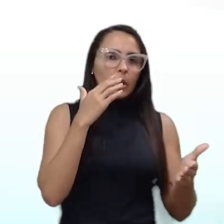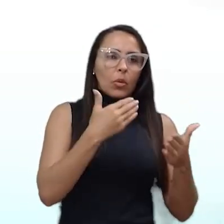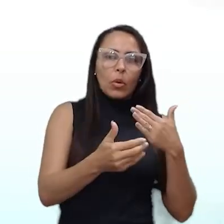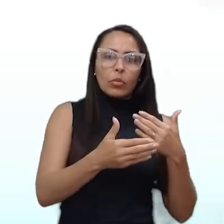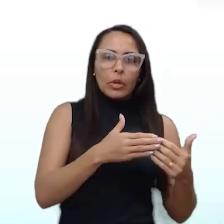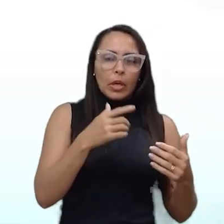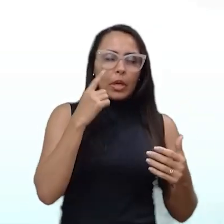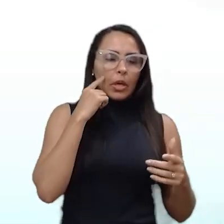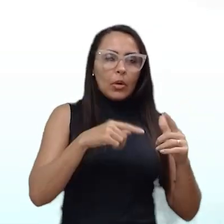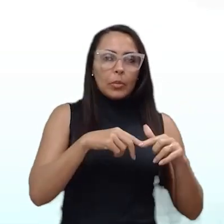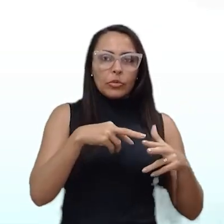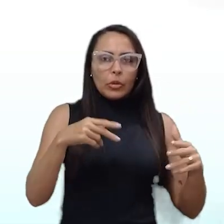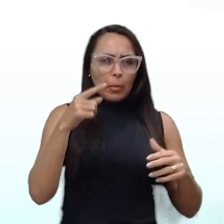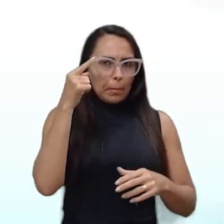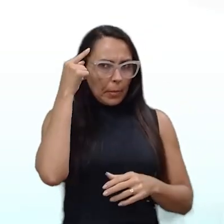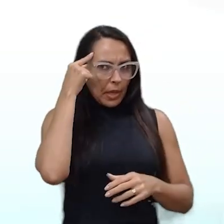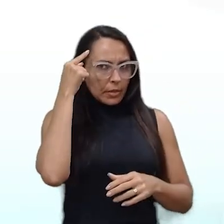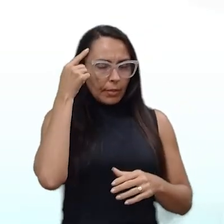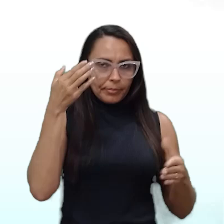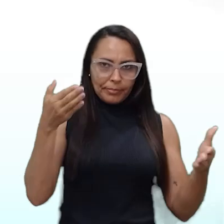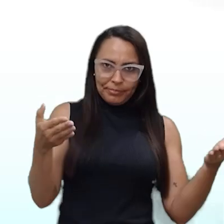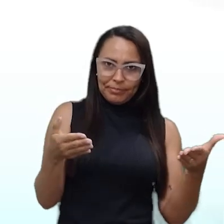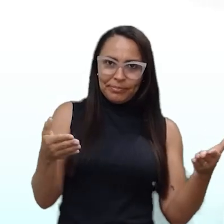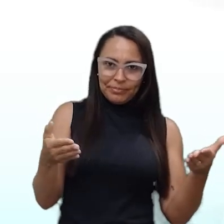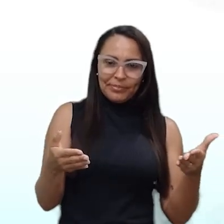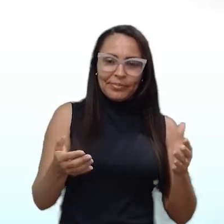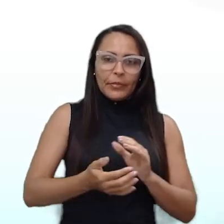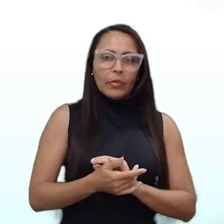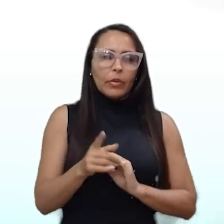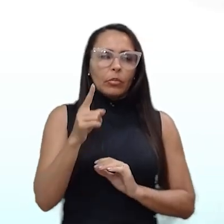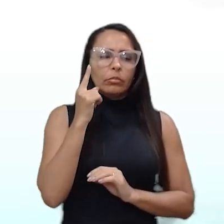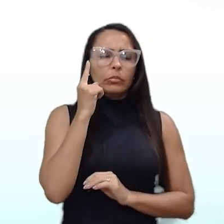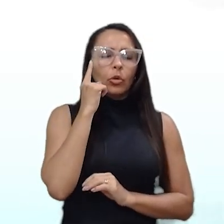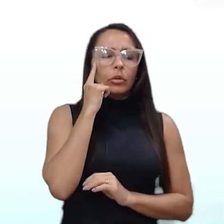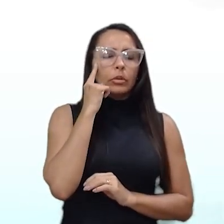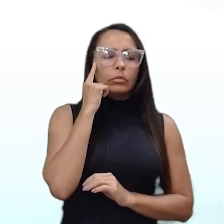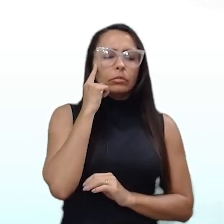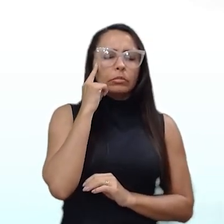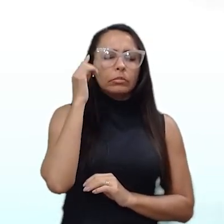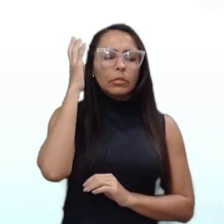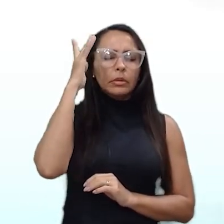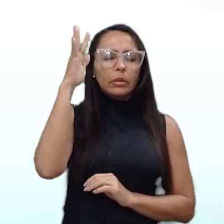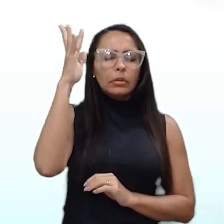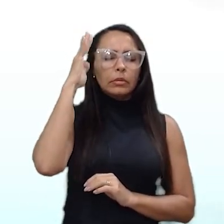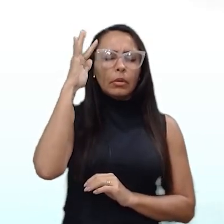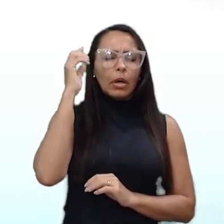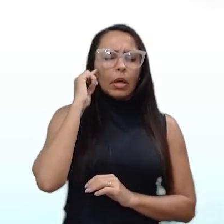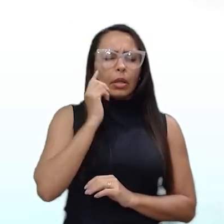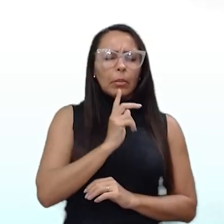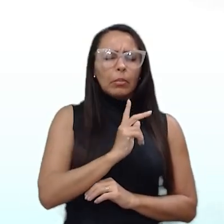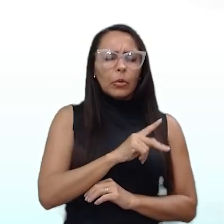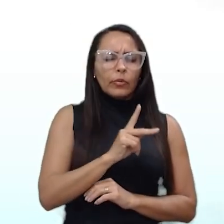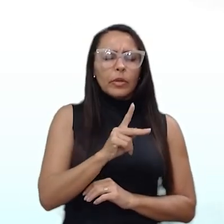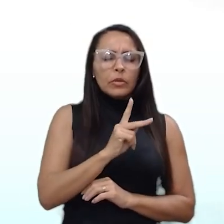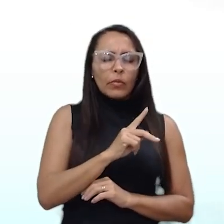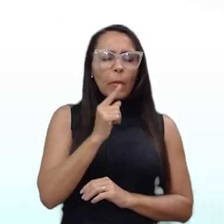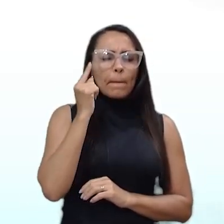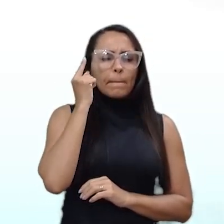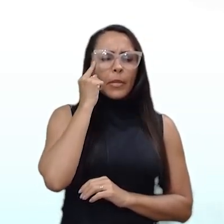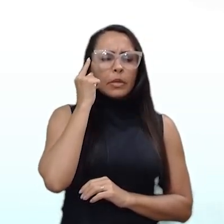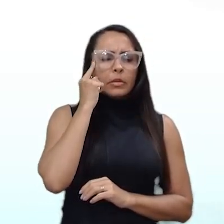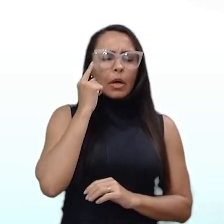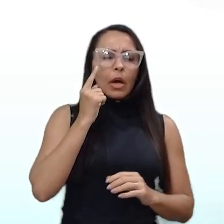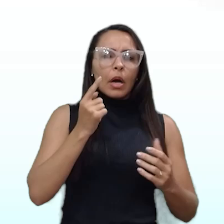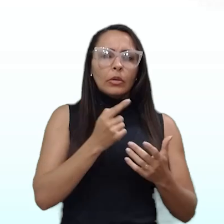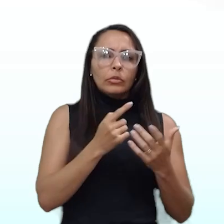qualquer objeto, pensa agora, qualquer coisa, vai lá, pensa agora, fecha teu olhinho, fecha teus olhos e pensa assim, poxa, Paulinho, eu vou pensar em um